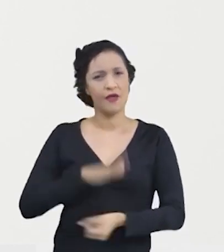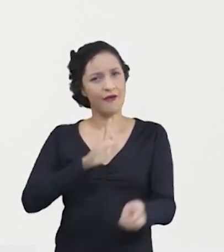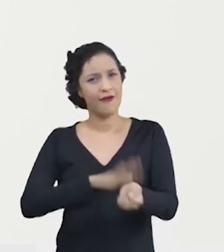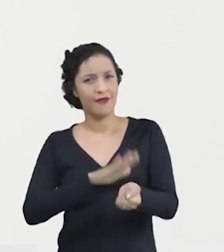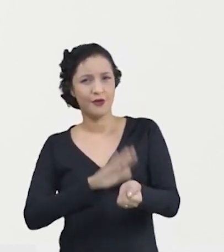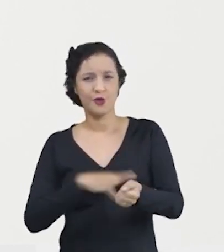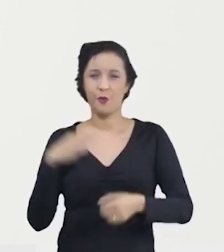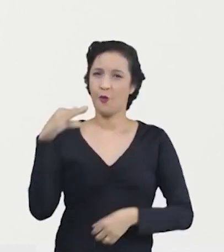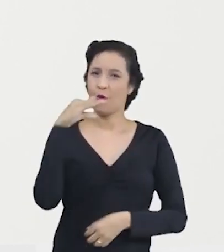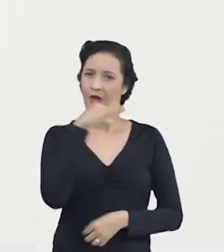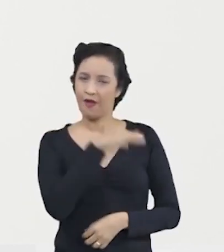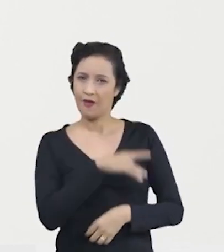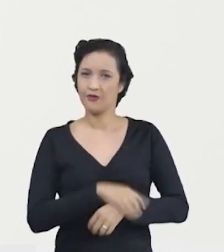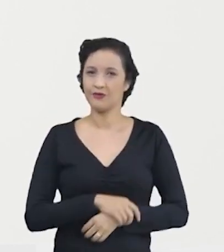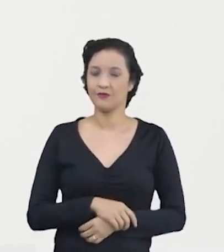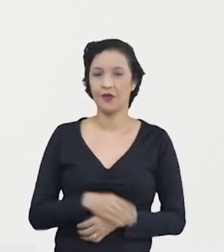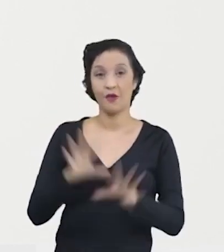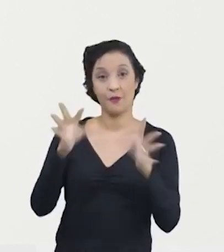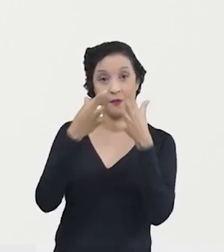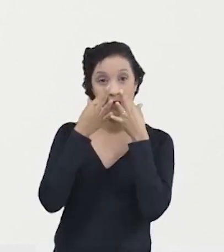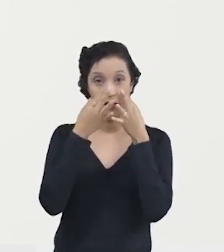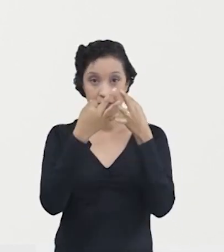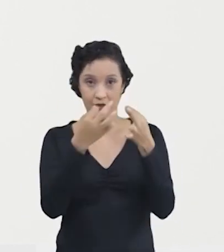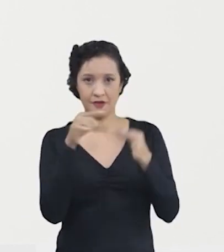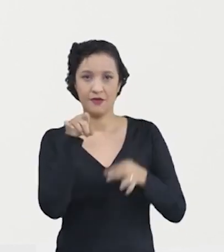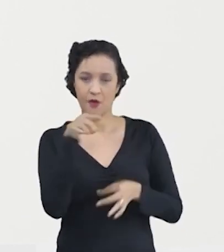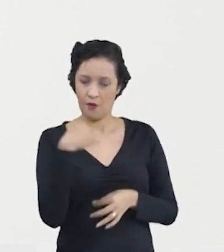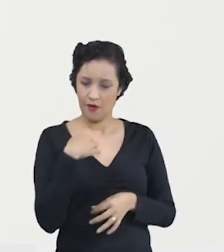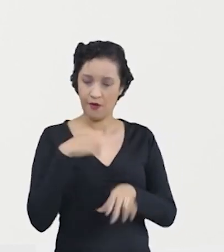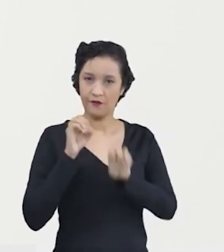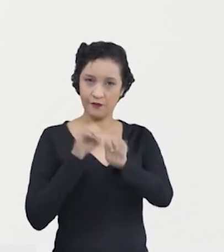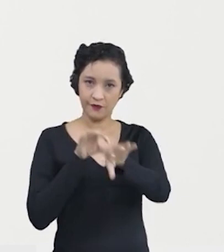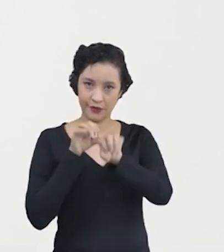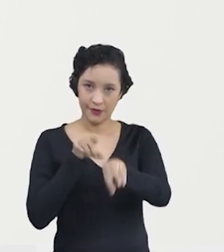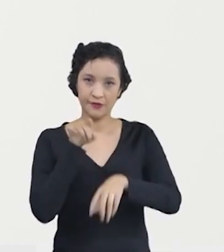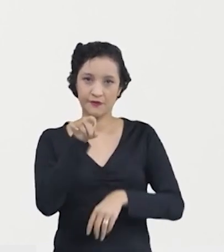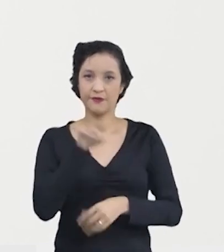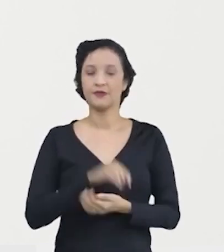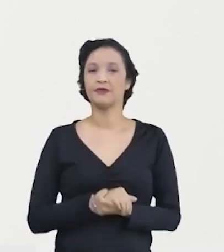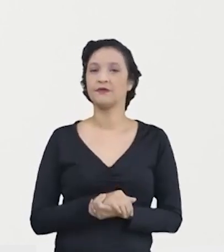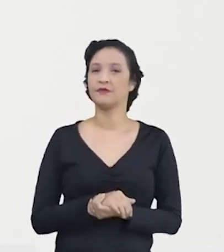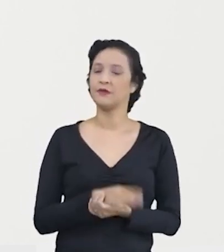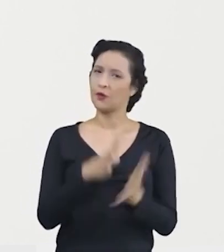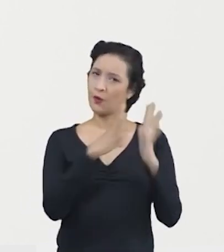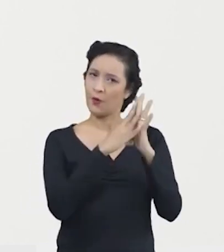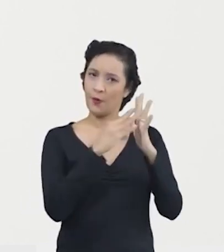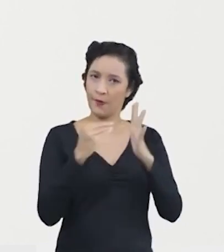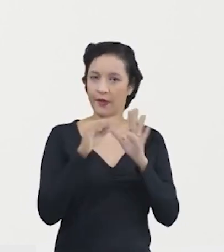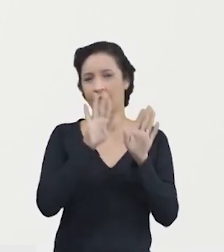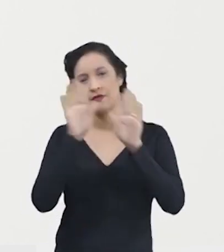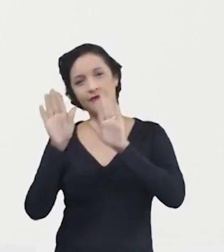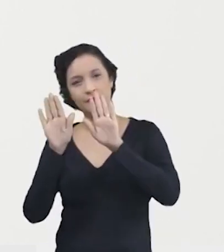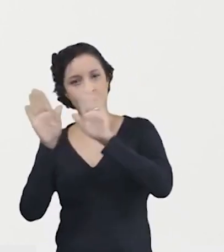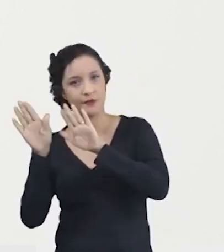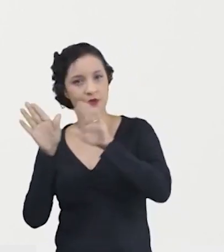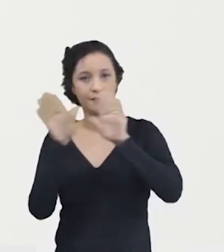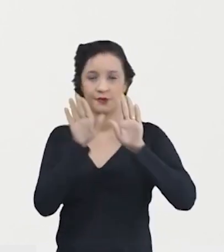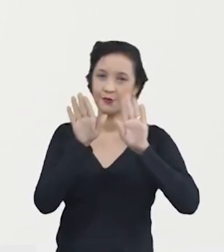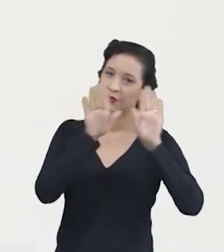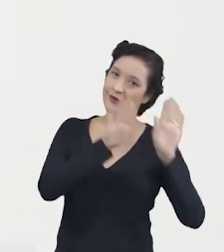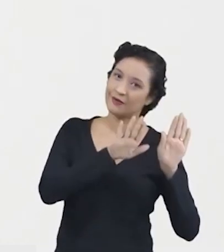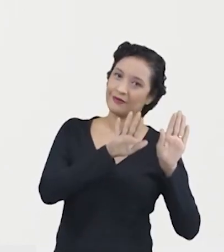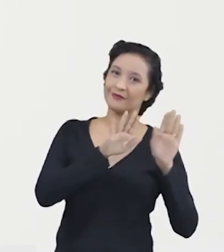vai dançar. Preste atenção que eu vou lhe ensinar. Veja o passinho, 2 para lá e